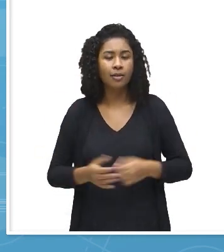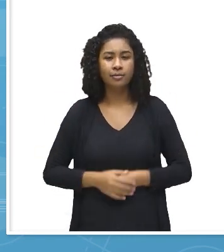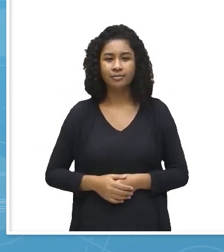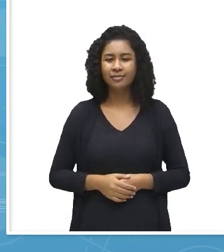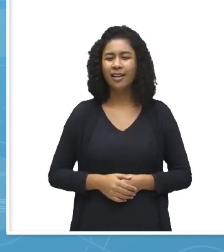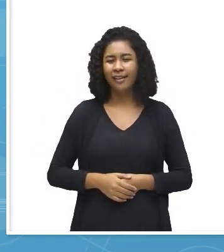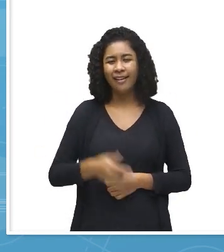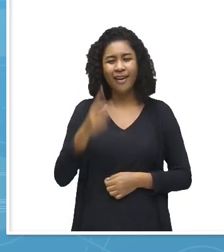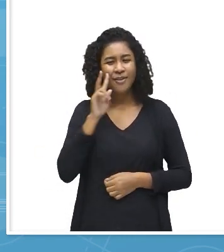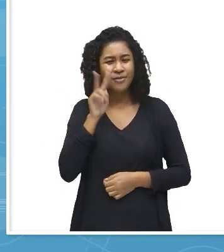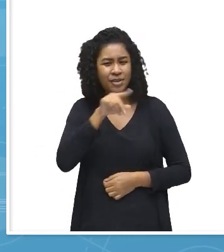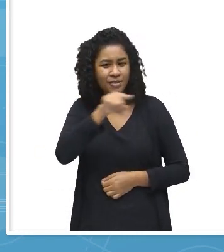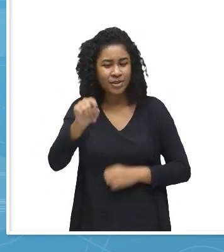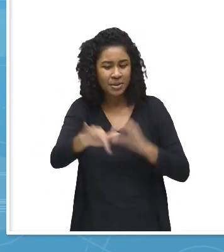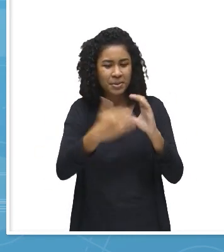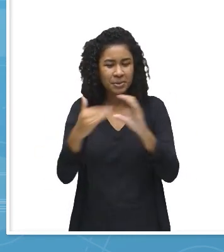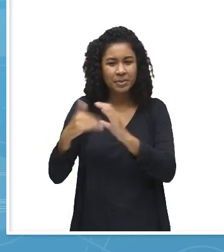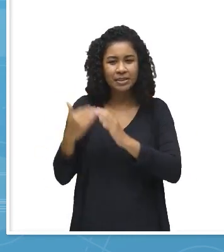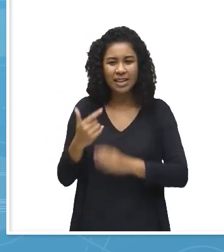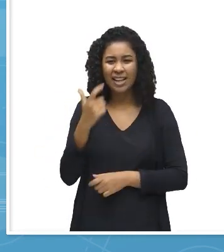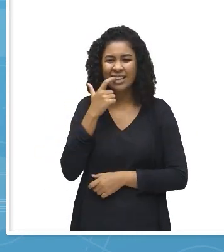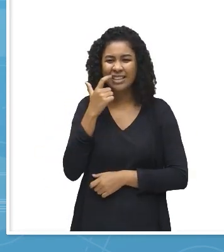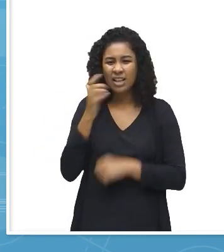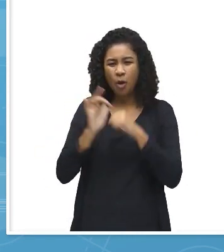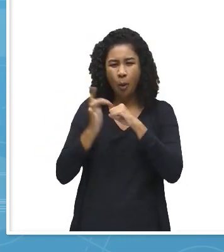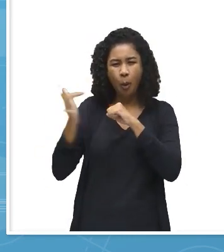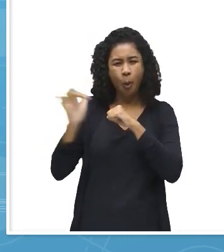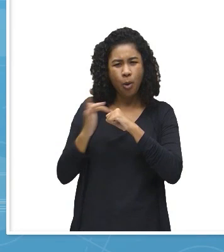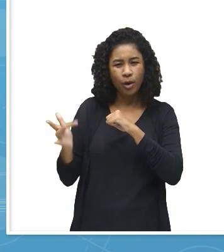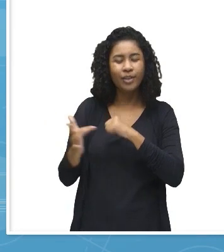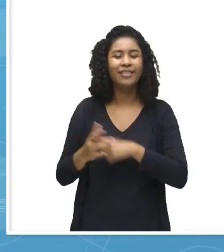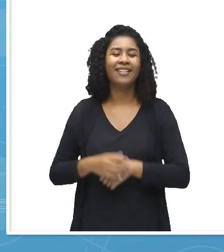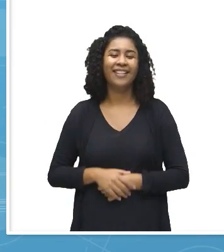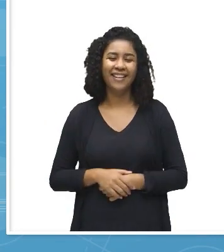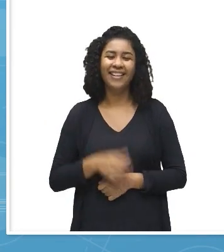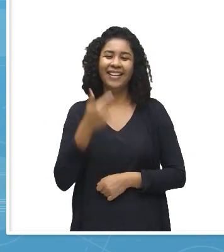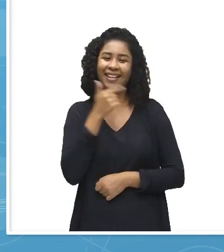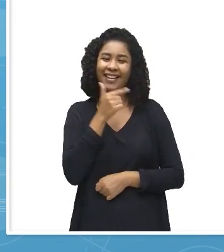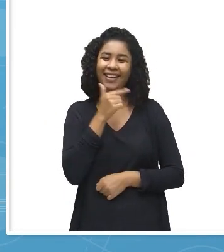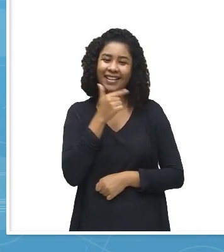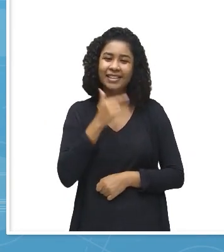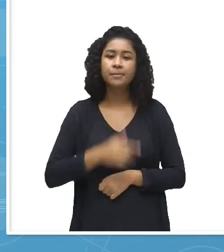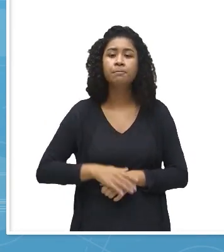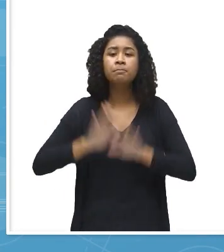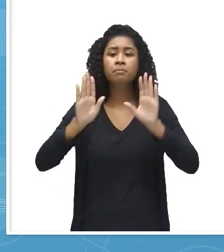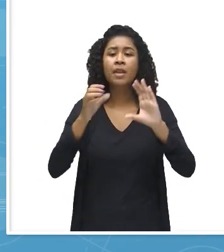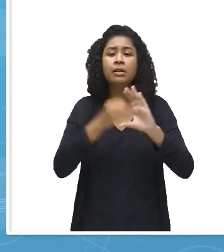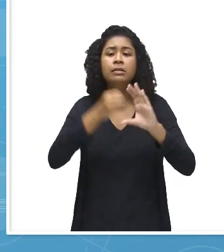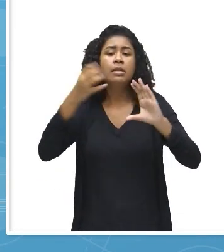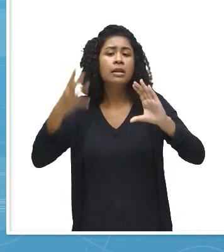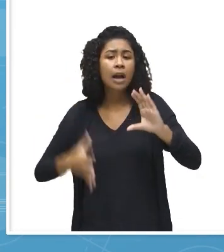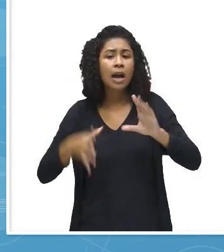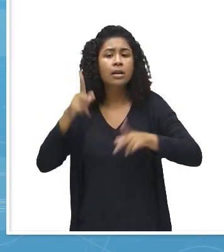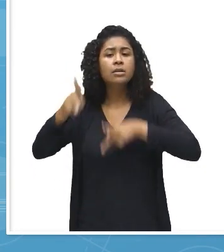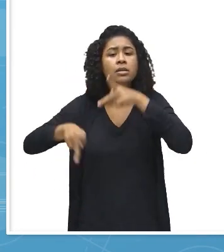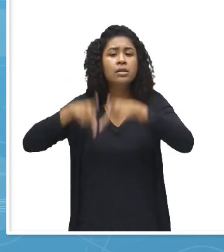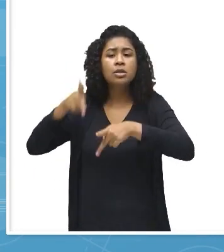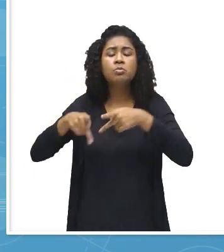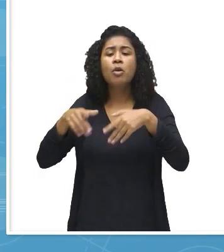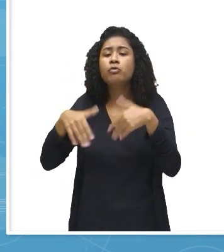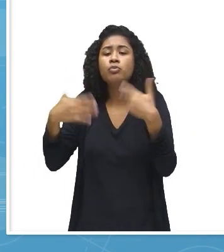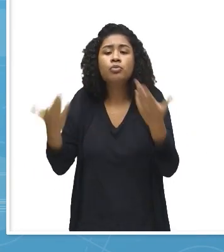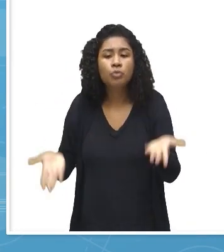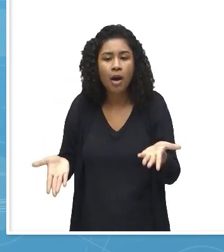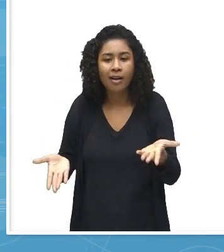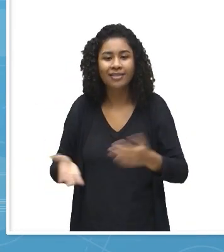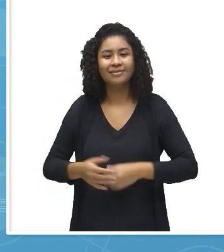né? Vi aí vocês fazendo esses comentários. Mas vamos ver qual eram as características desses povos aí. Vamos